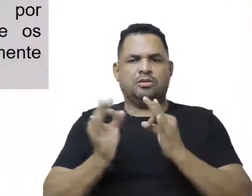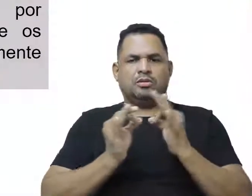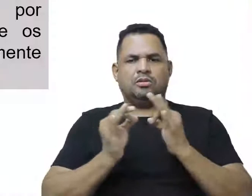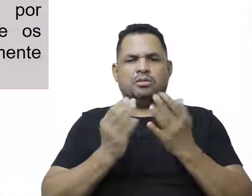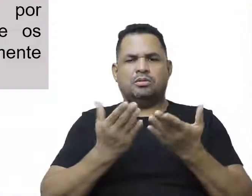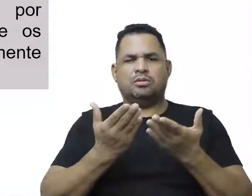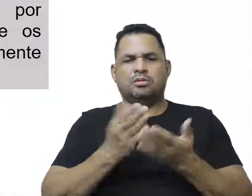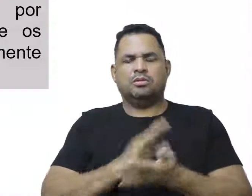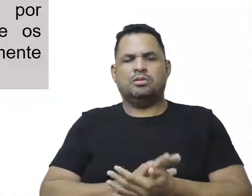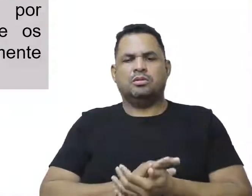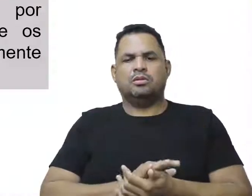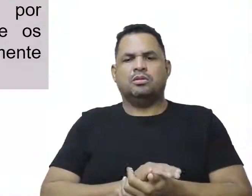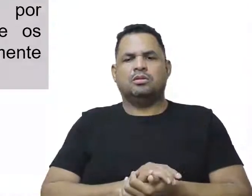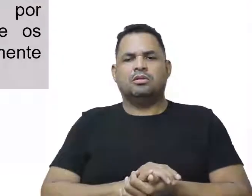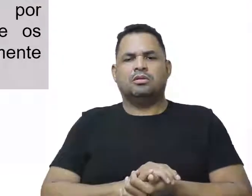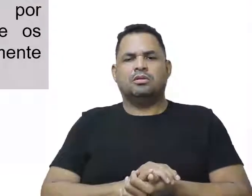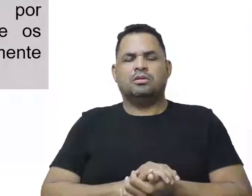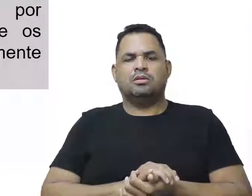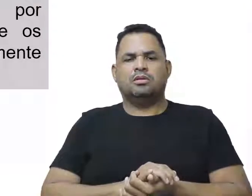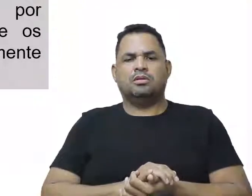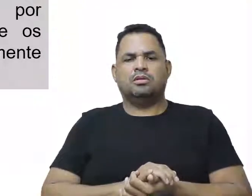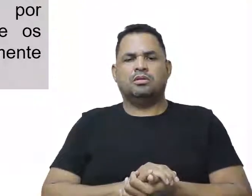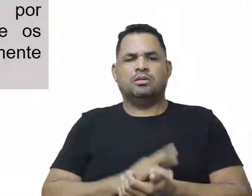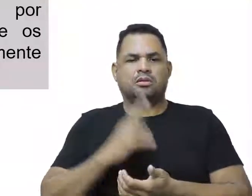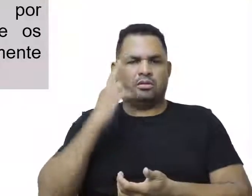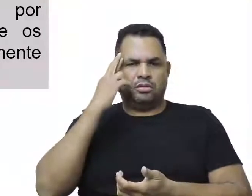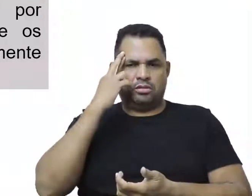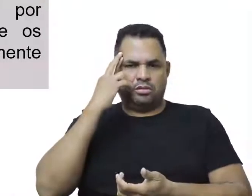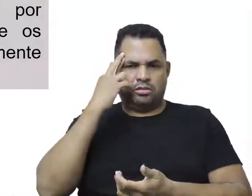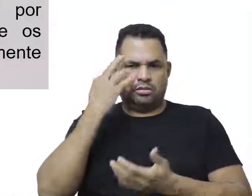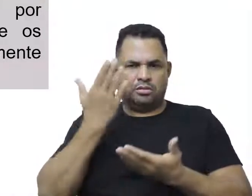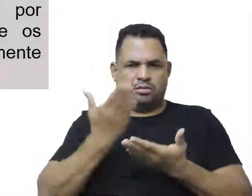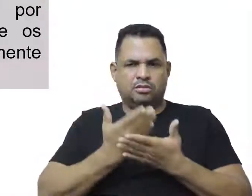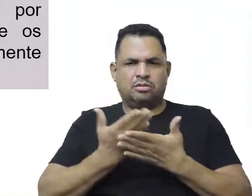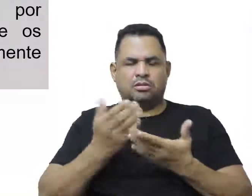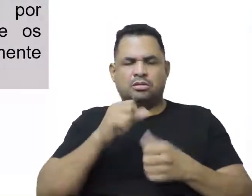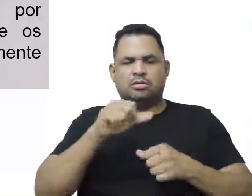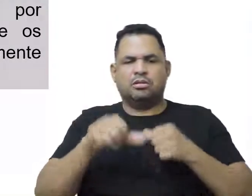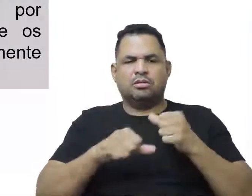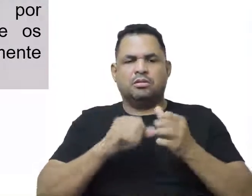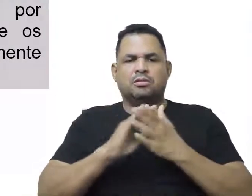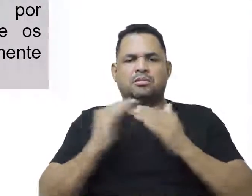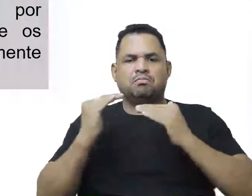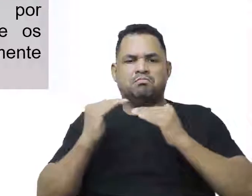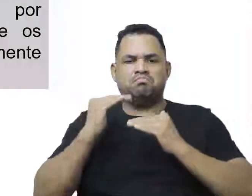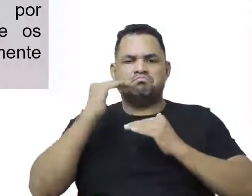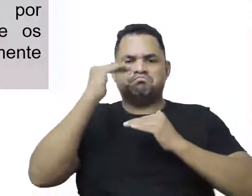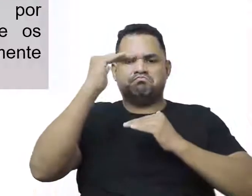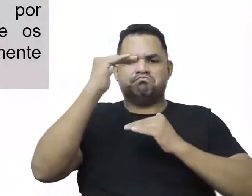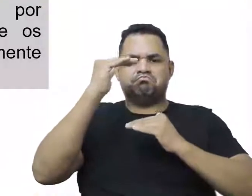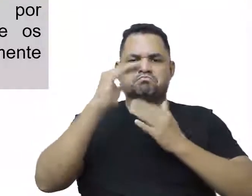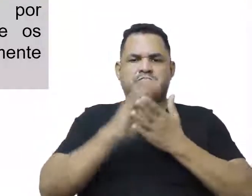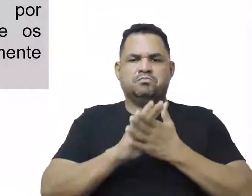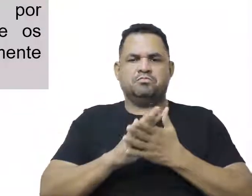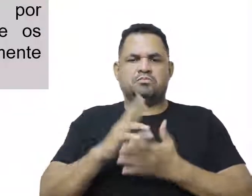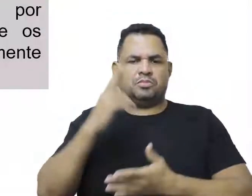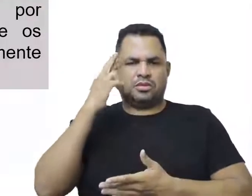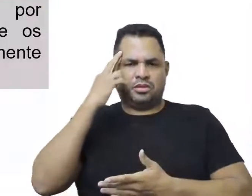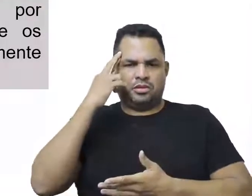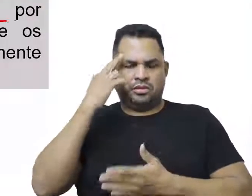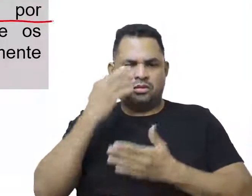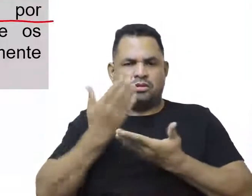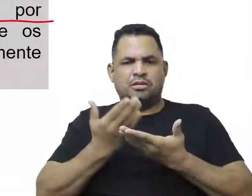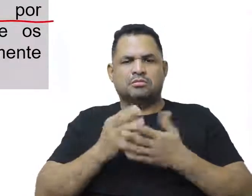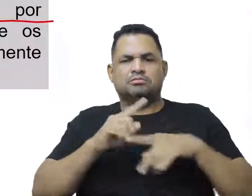racionalidade né E essa racionalidade acabou de acabou por se tornar hegemônica a racionalidade